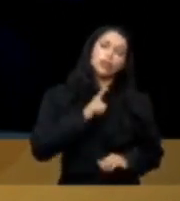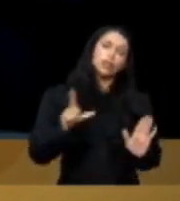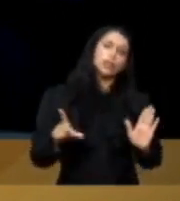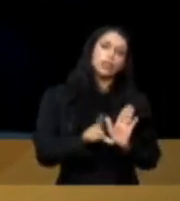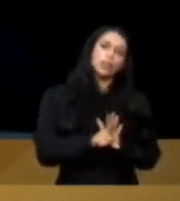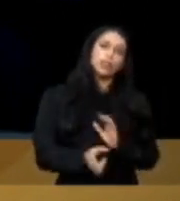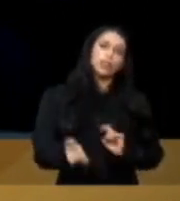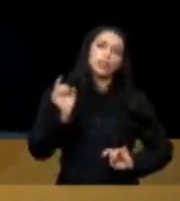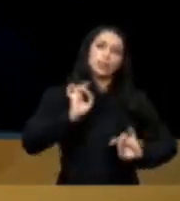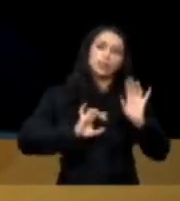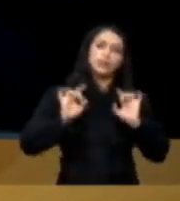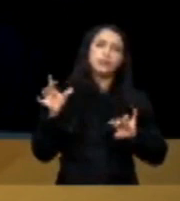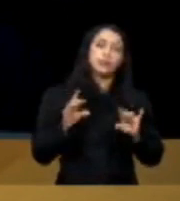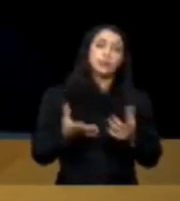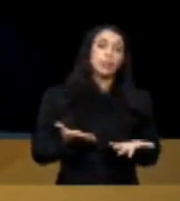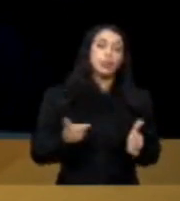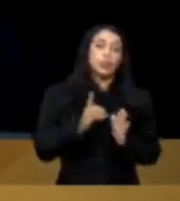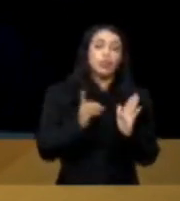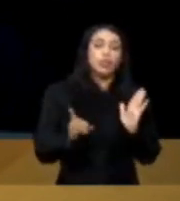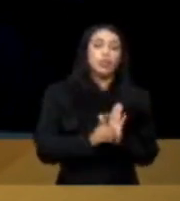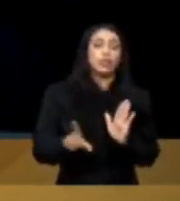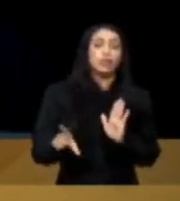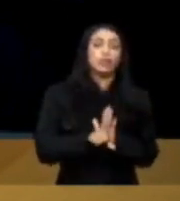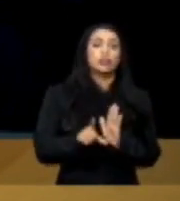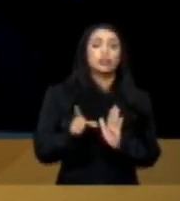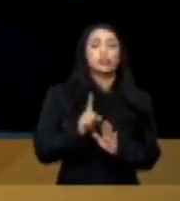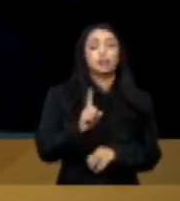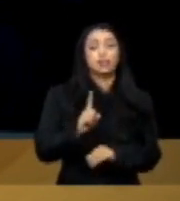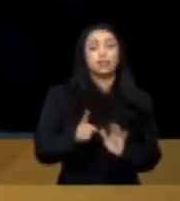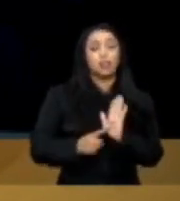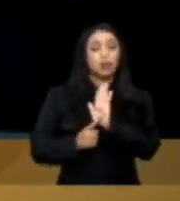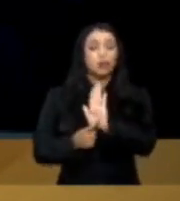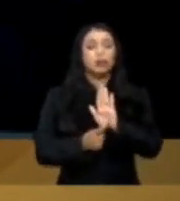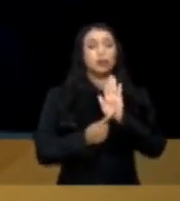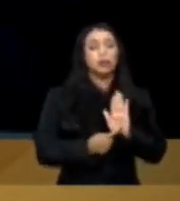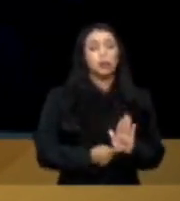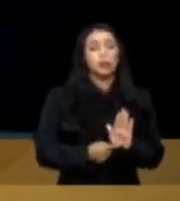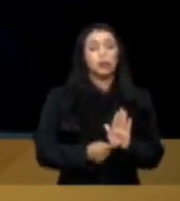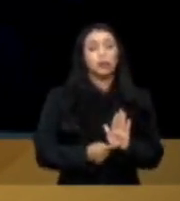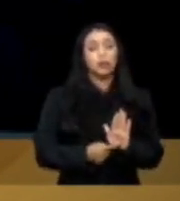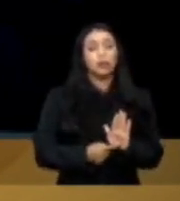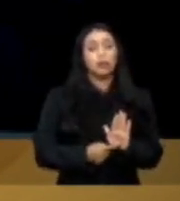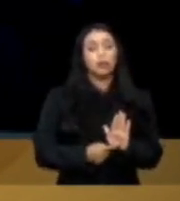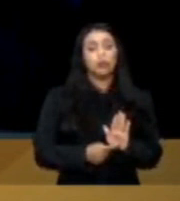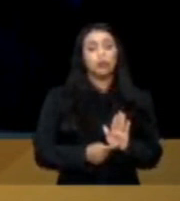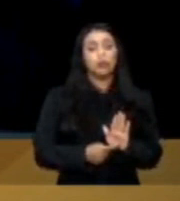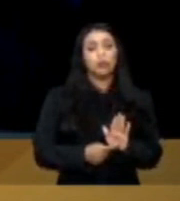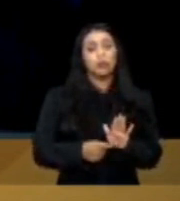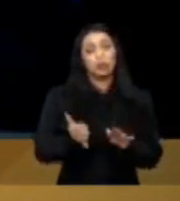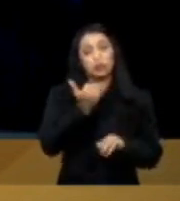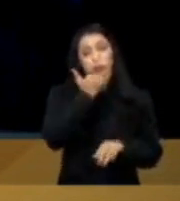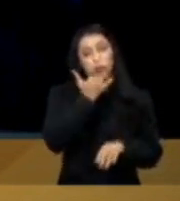lei ordinária e que emanaram de simples decretos-leis que deixam de reproduzir nesse momento, dado o adiantado do meu